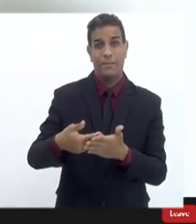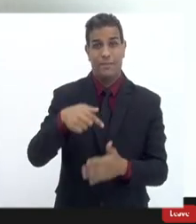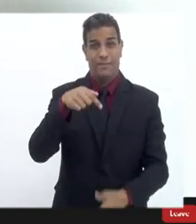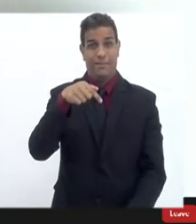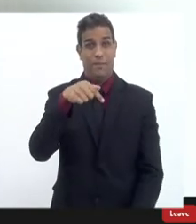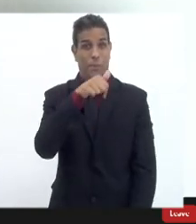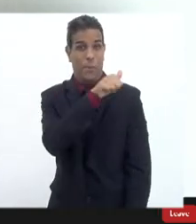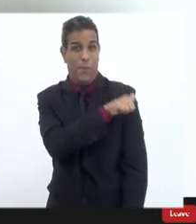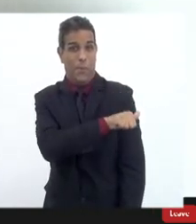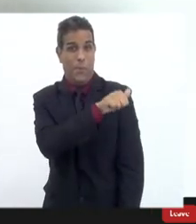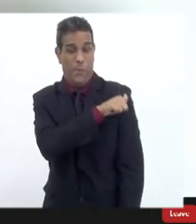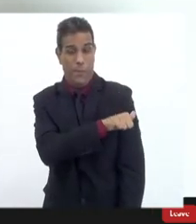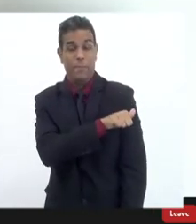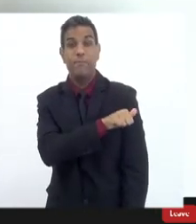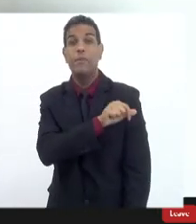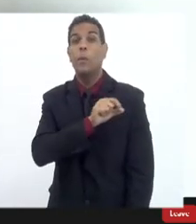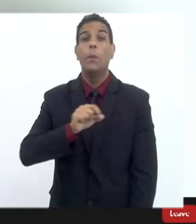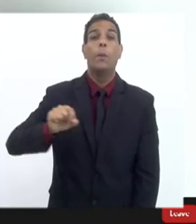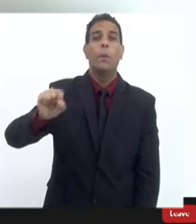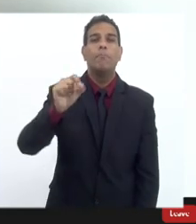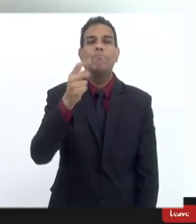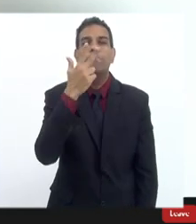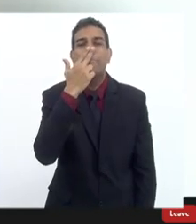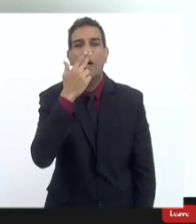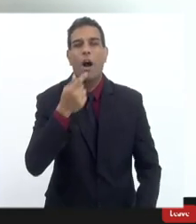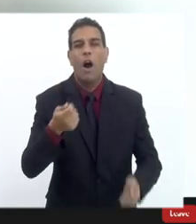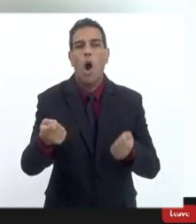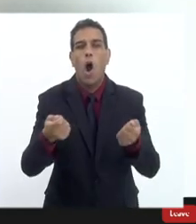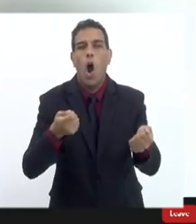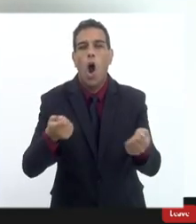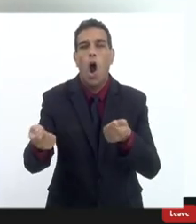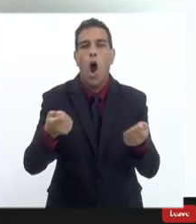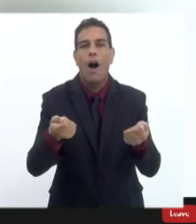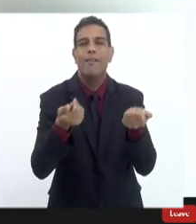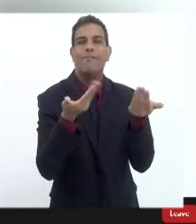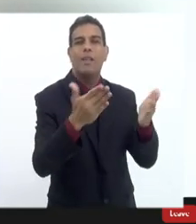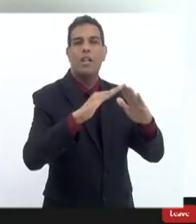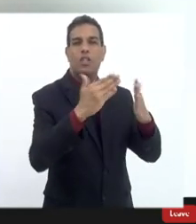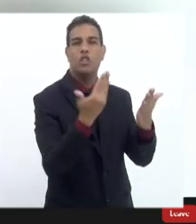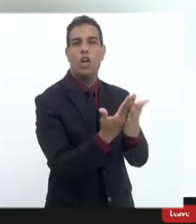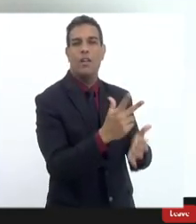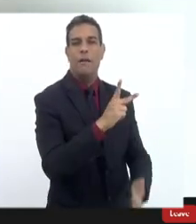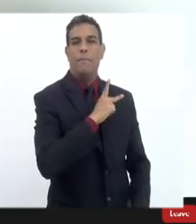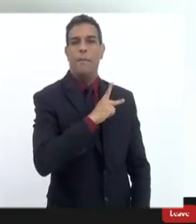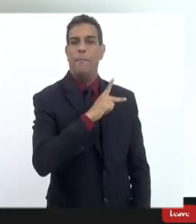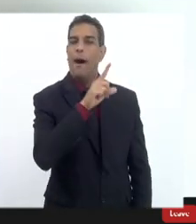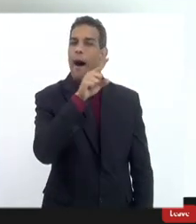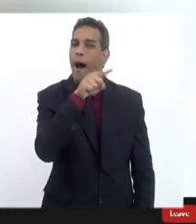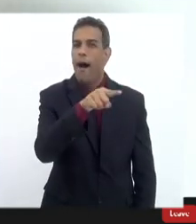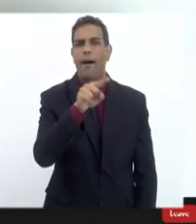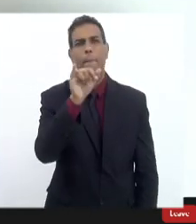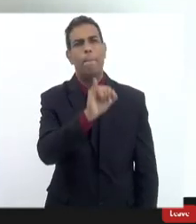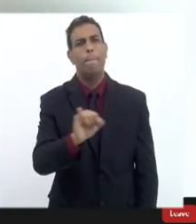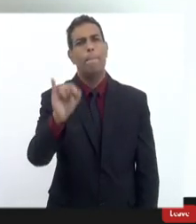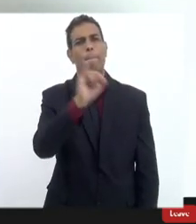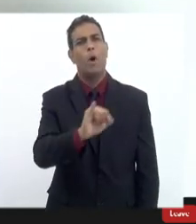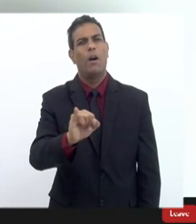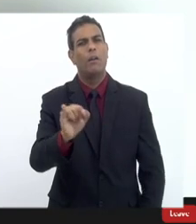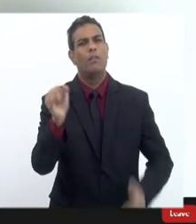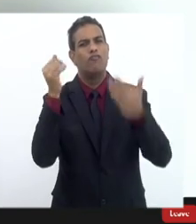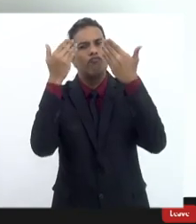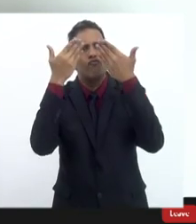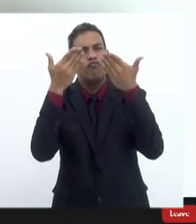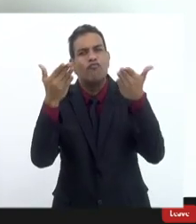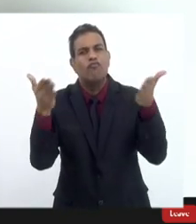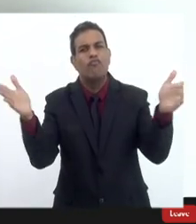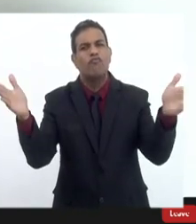da Secretaria de Educação, a regular a rede privada. Isso é bastante importante para que a gente não